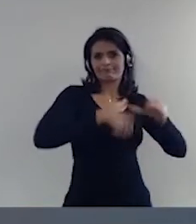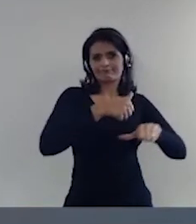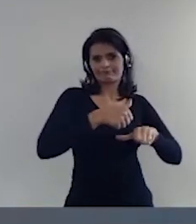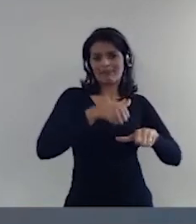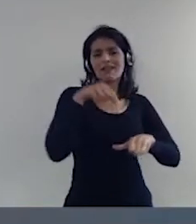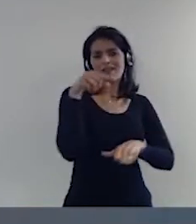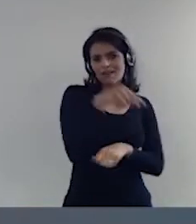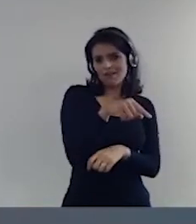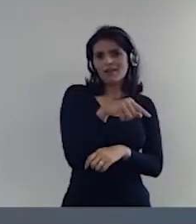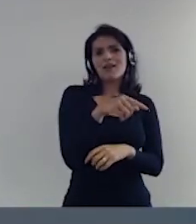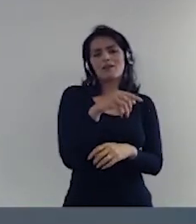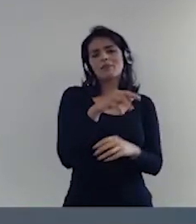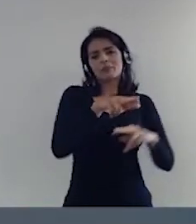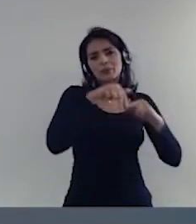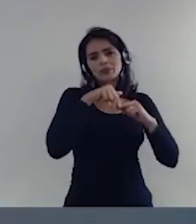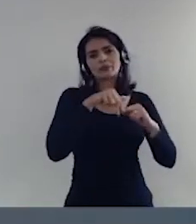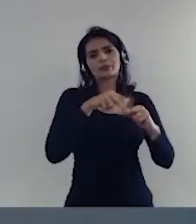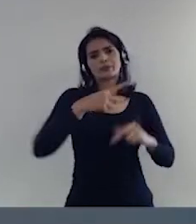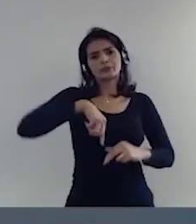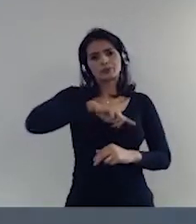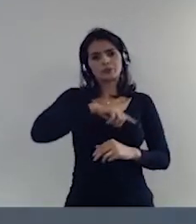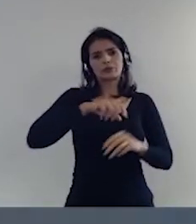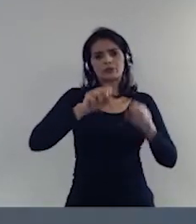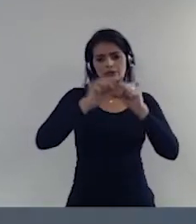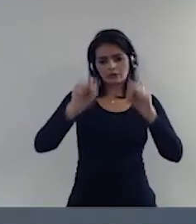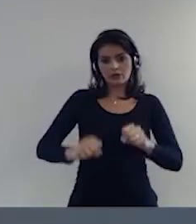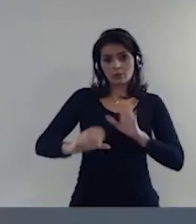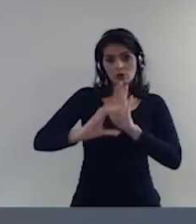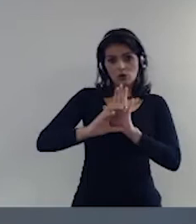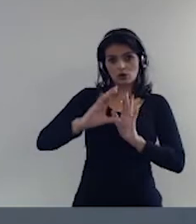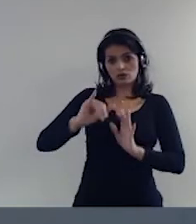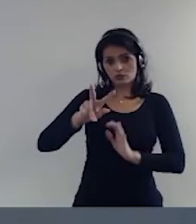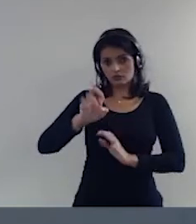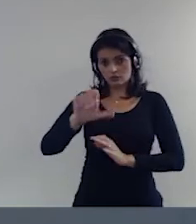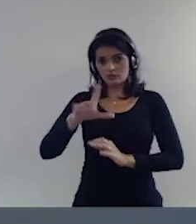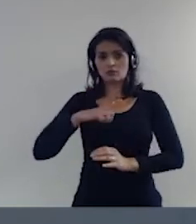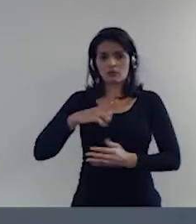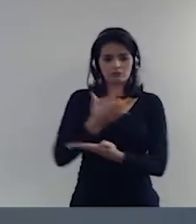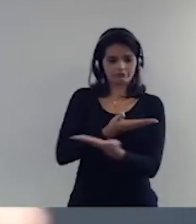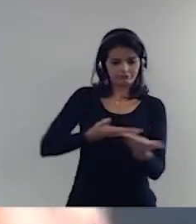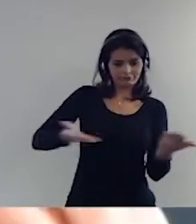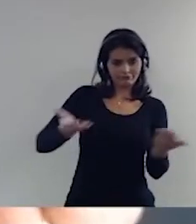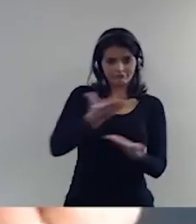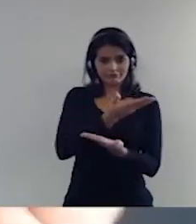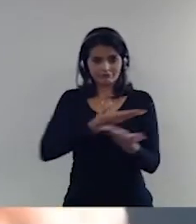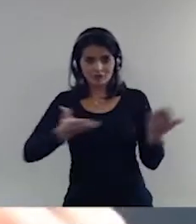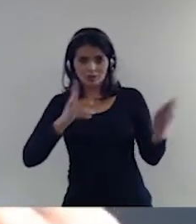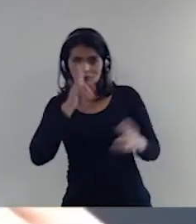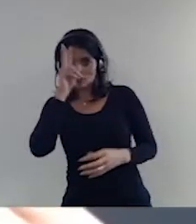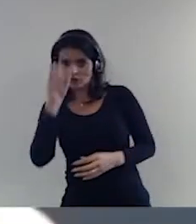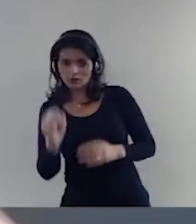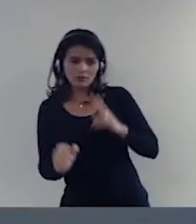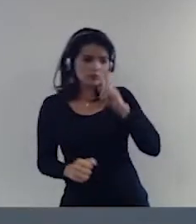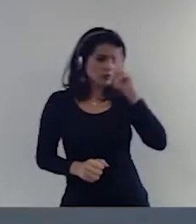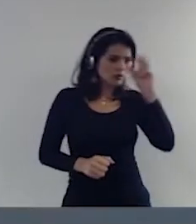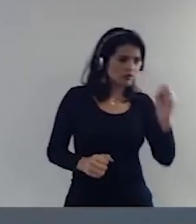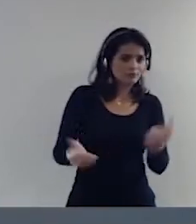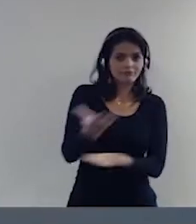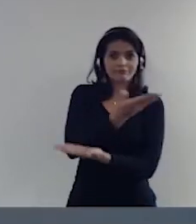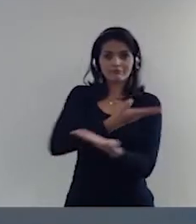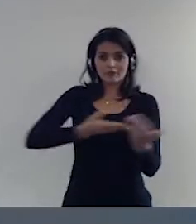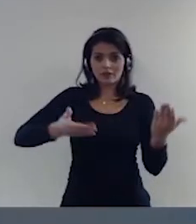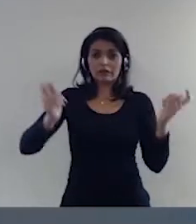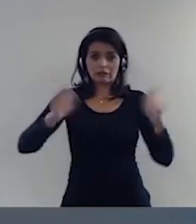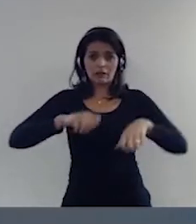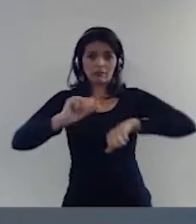menos, é a razão pela qual o sistema do Código Civil estabelece esse jogo de poderes, um poder extintivo e um contrapoder